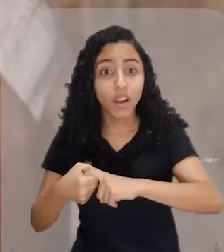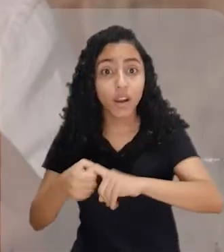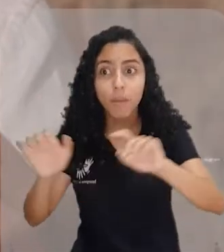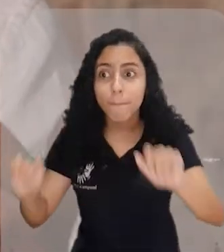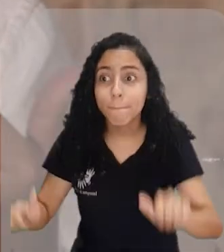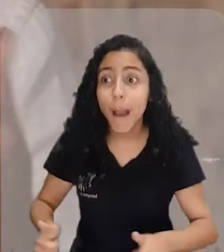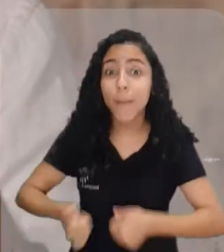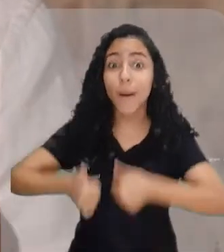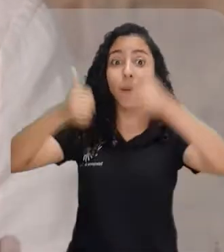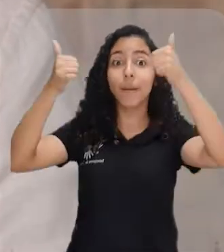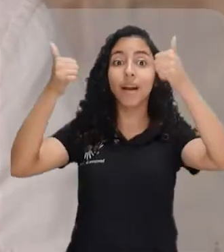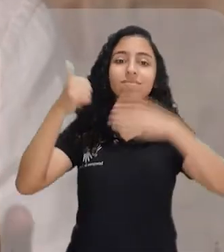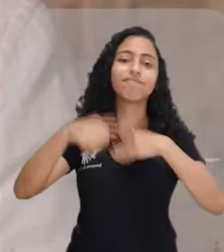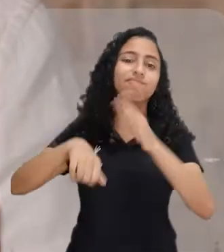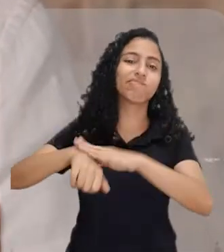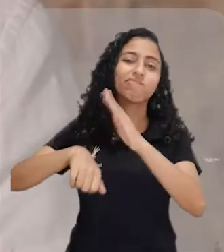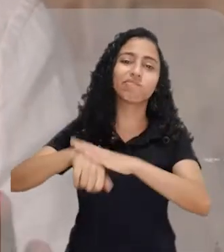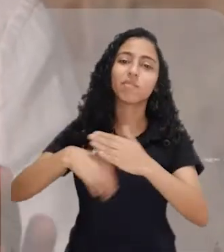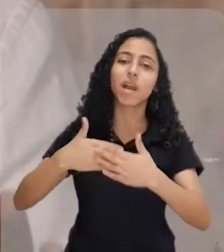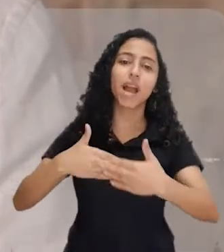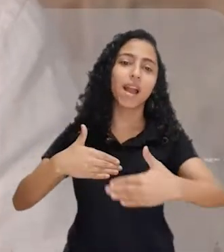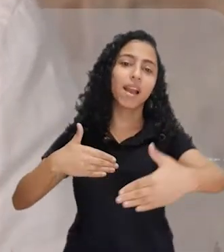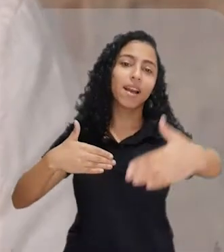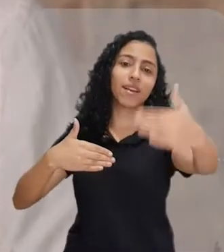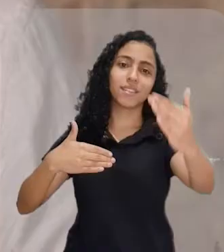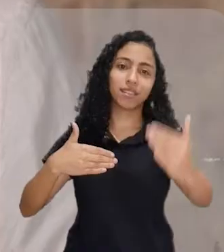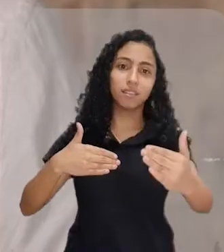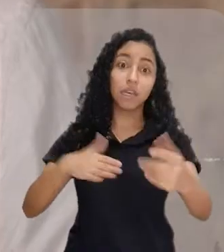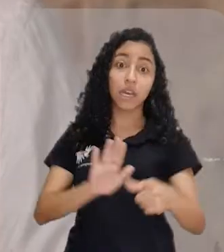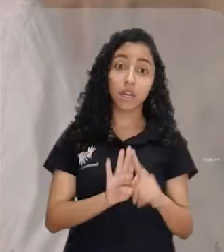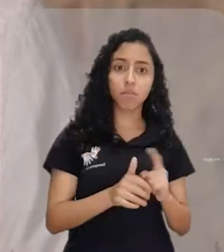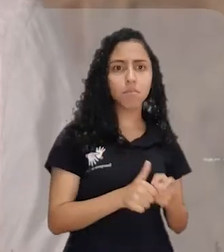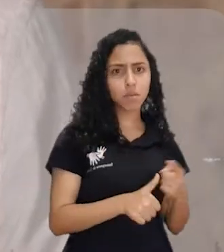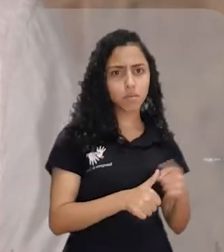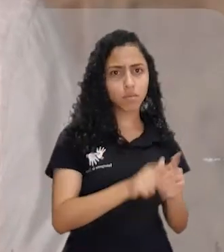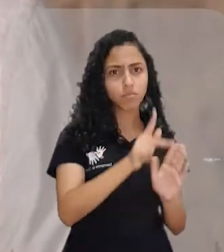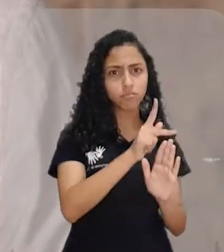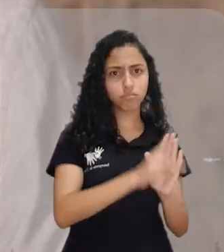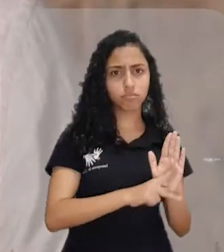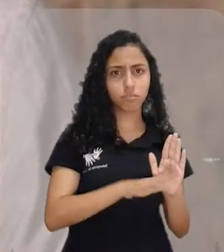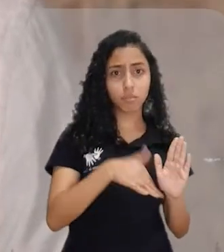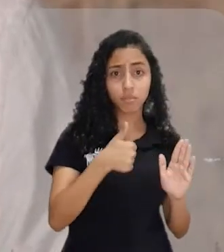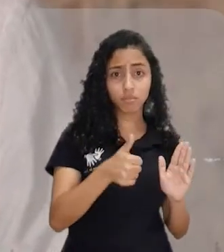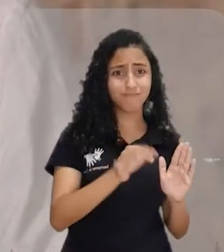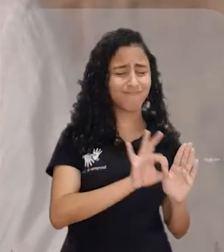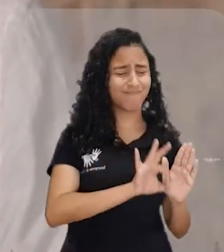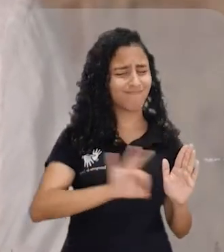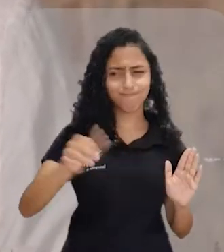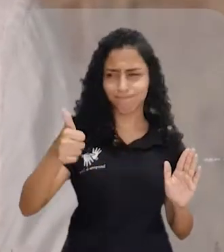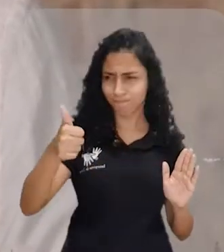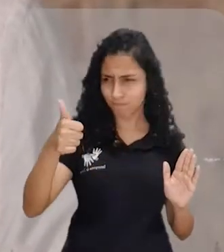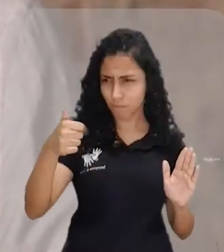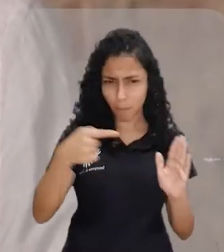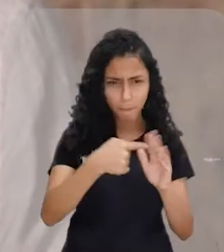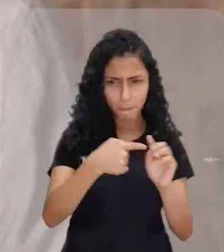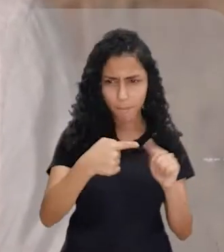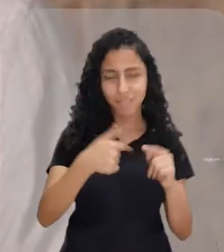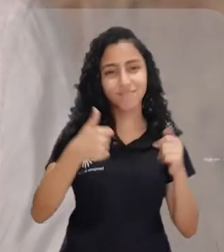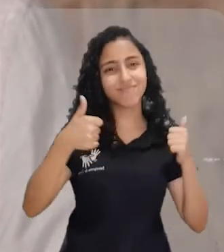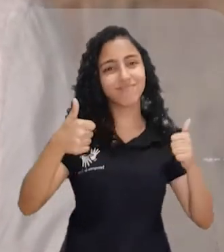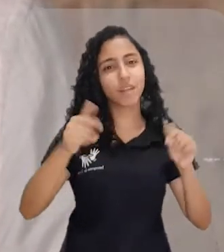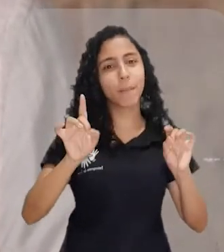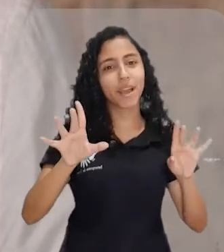leva mais tempo. Então, é muito importante a gente entender isso. Então, um projeto bem estabelecido é uma coisa ótima, mas não